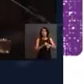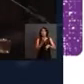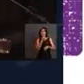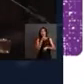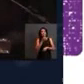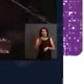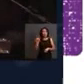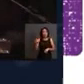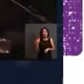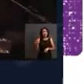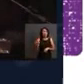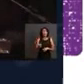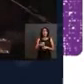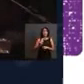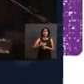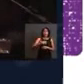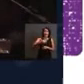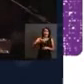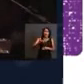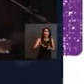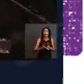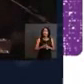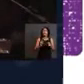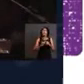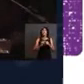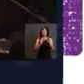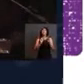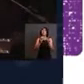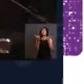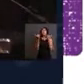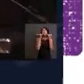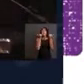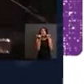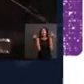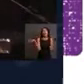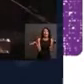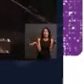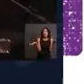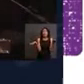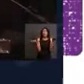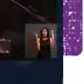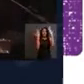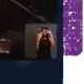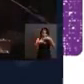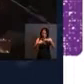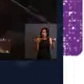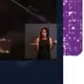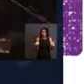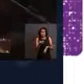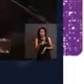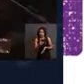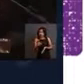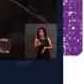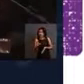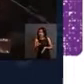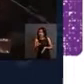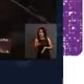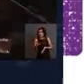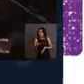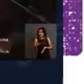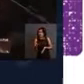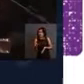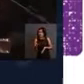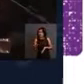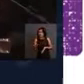E o que se faz com essas informações de avaliação? Durante muito tempo, a avaliação foi vista como algo